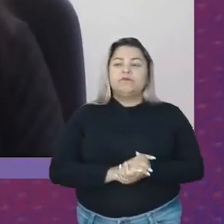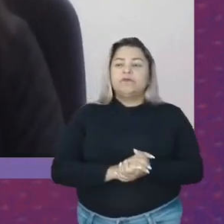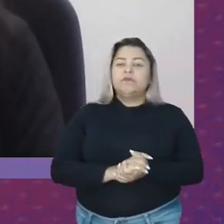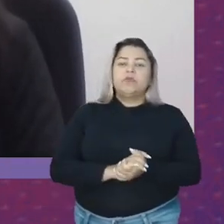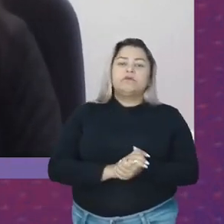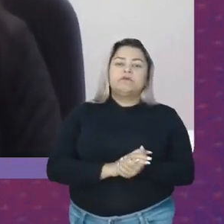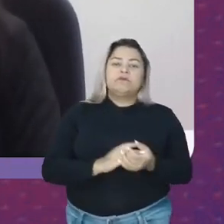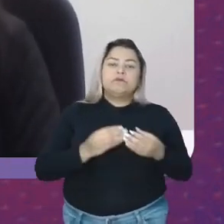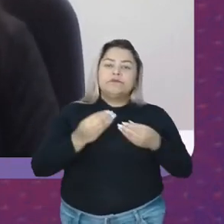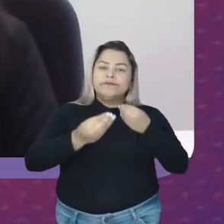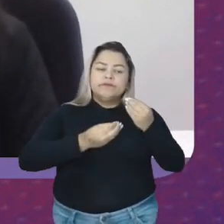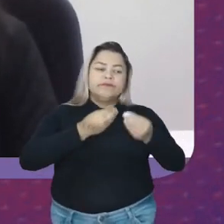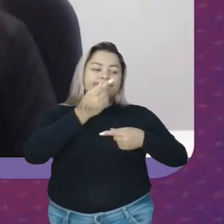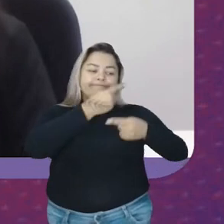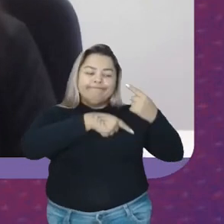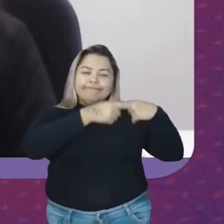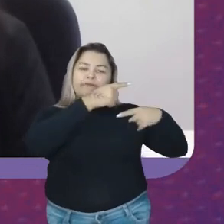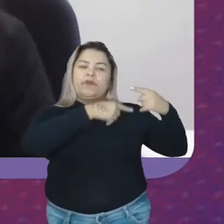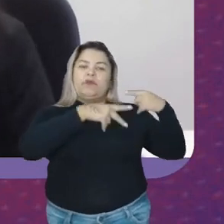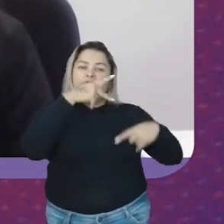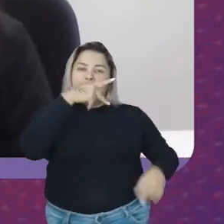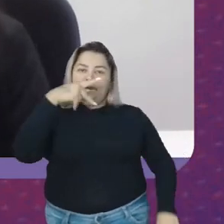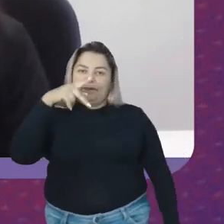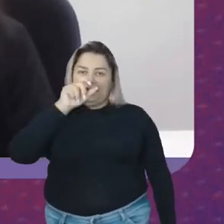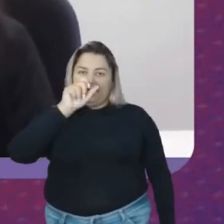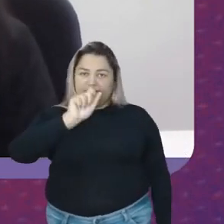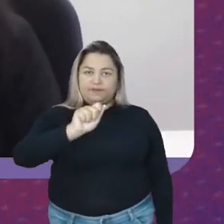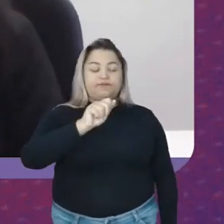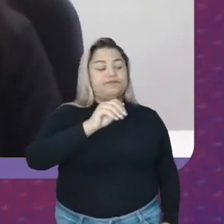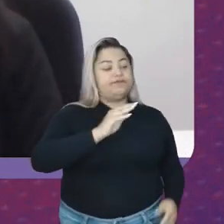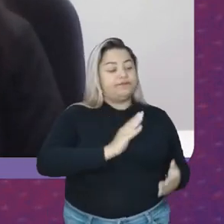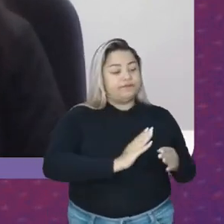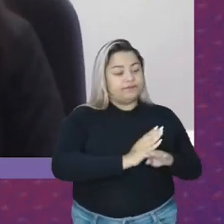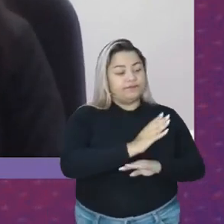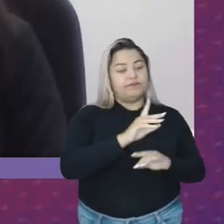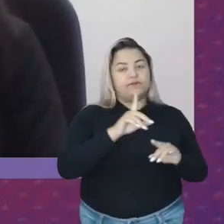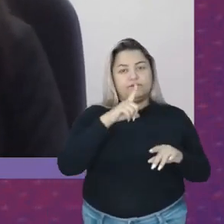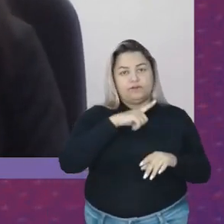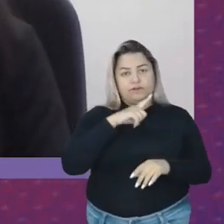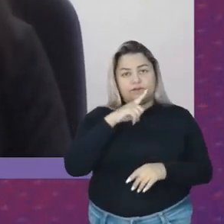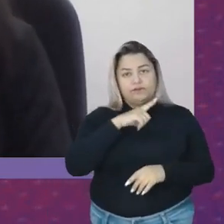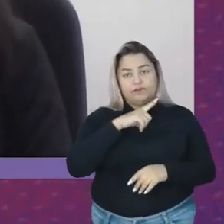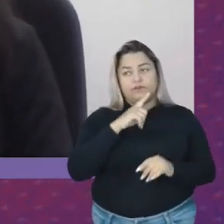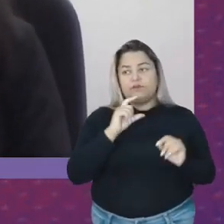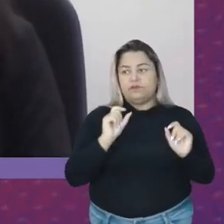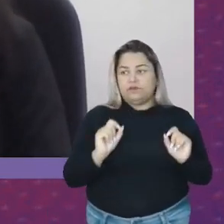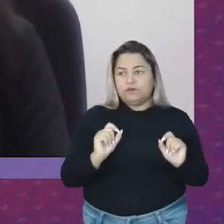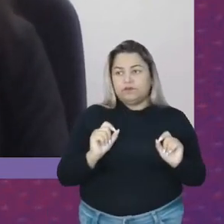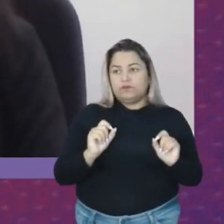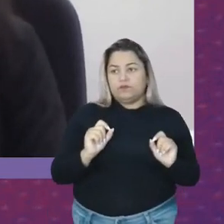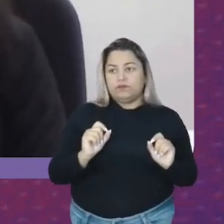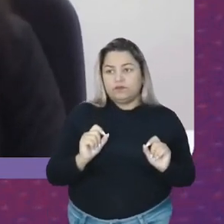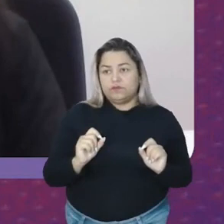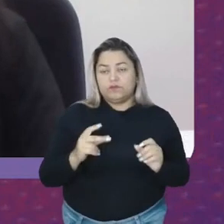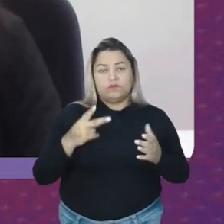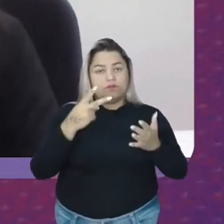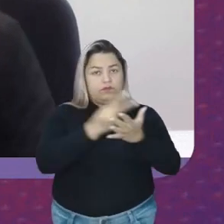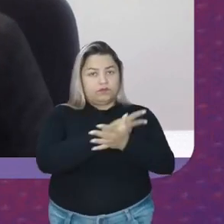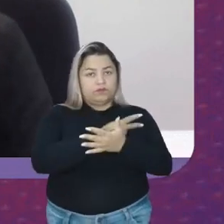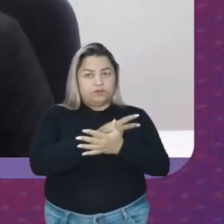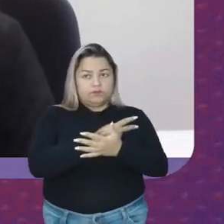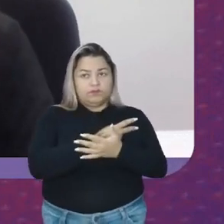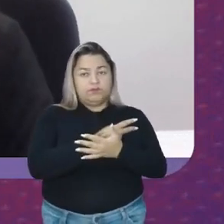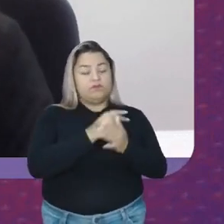como essa construção do PPA participativo tem tido efeito